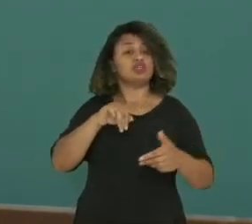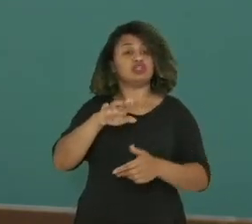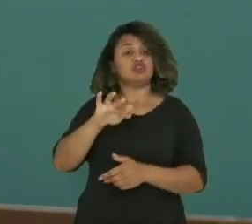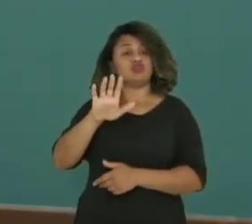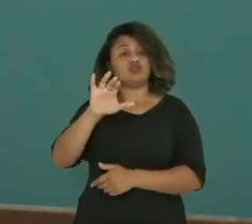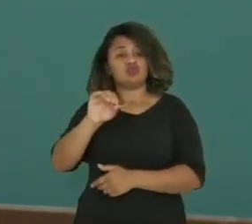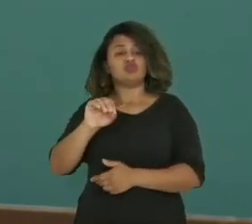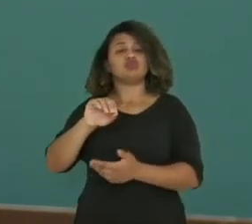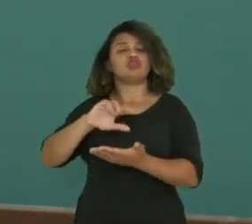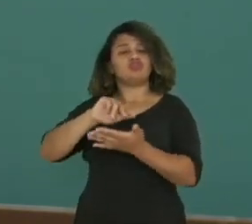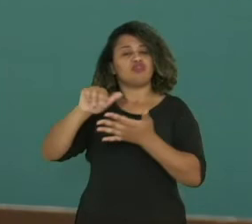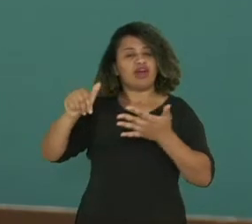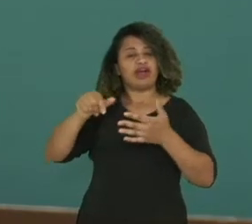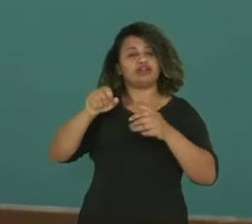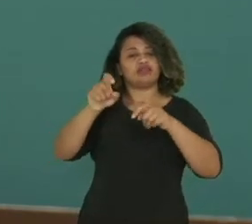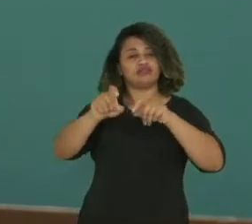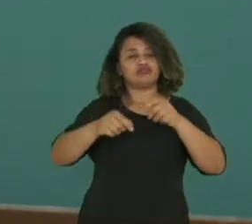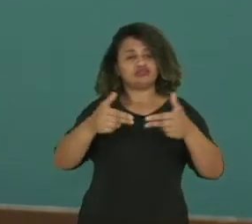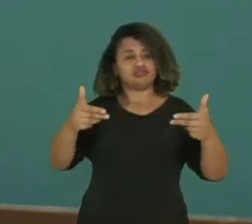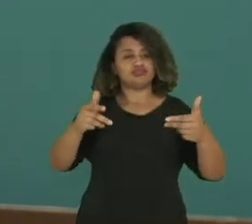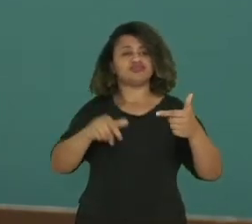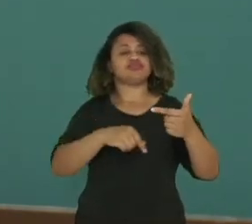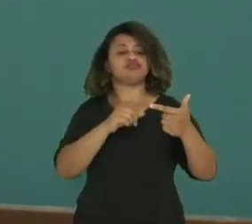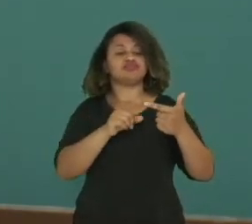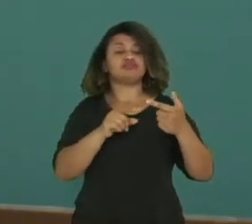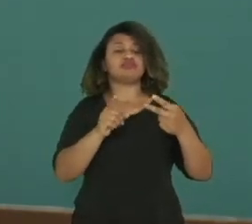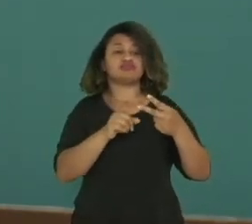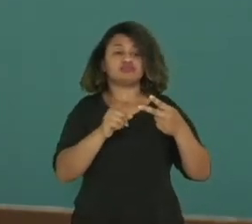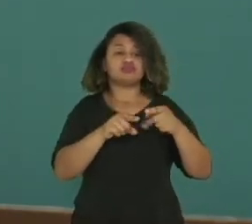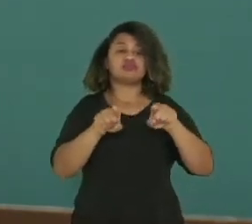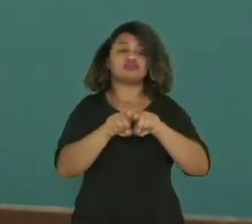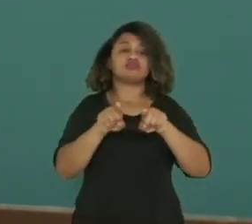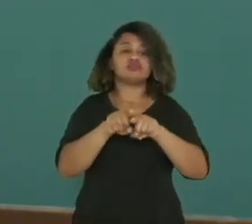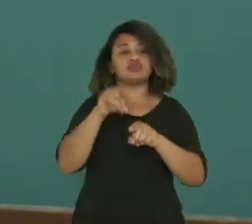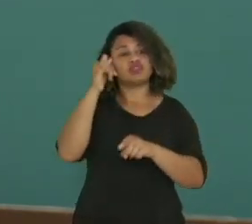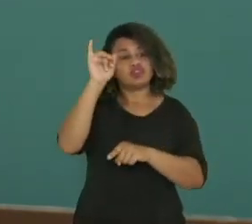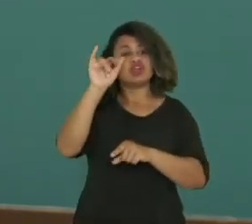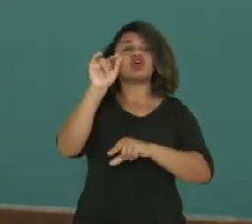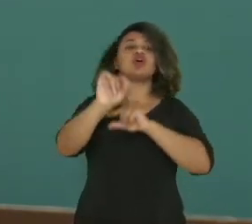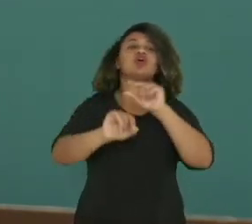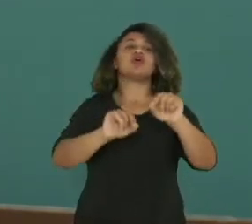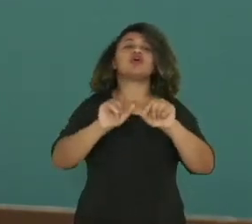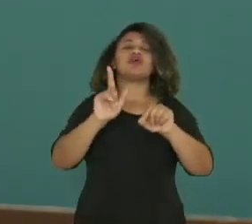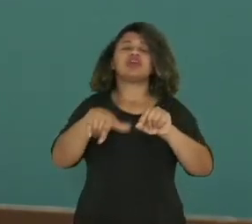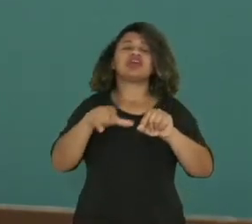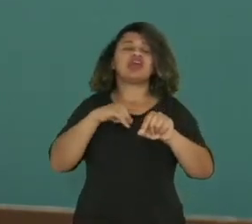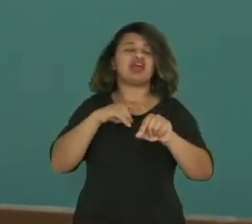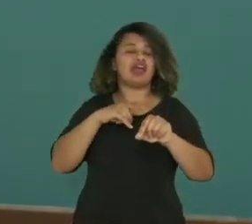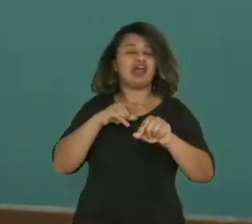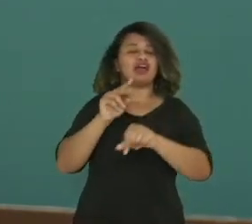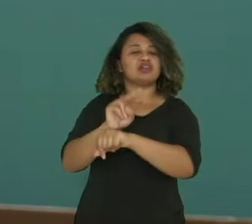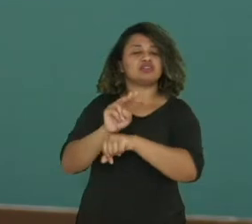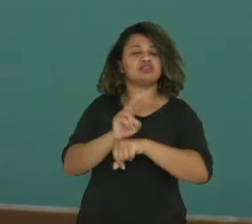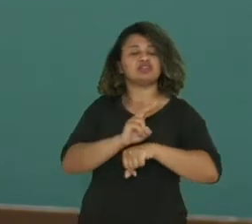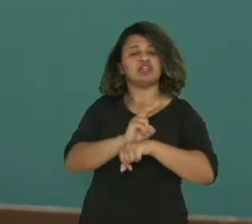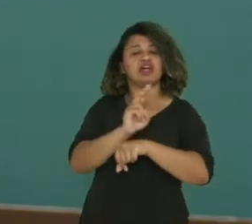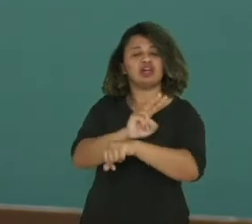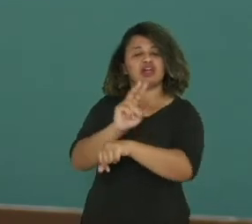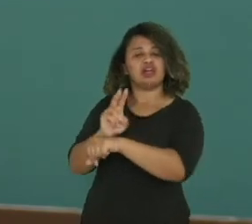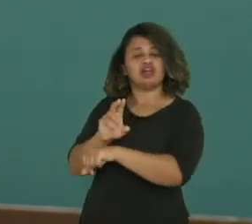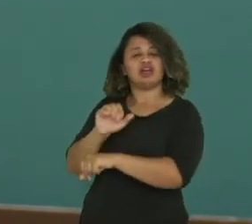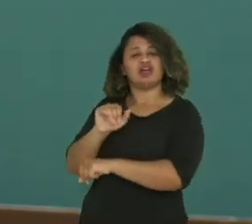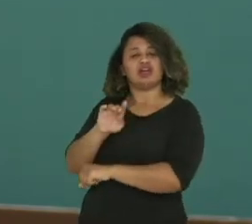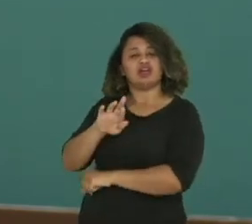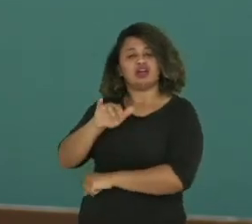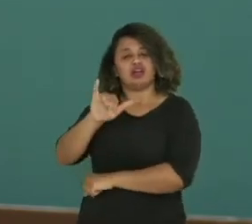certo? Na pecuária também destaca-se a criação de caprinos, né, das cabras, nesta região ali